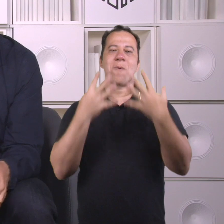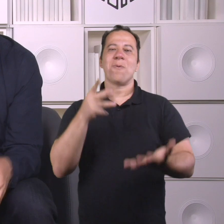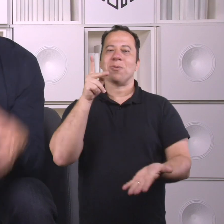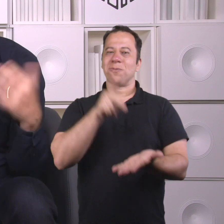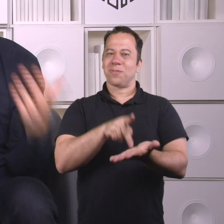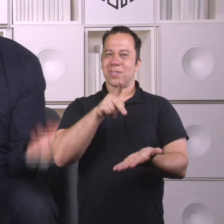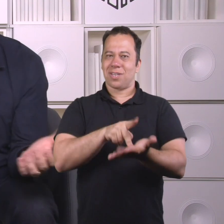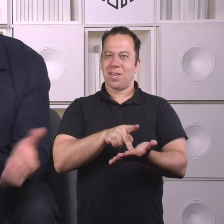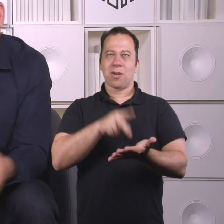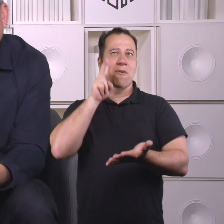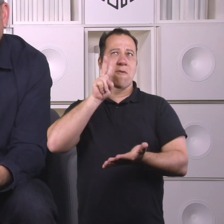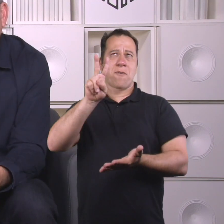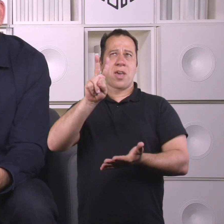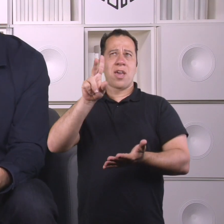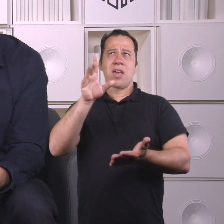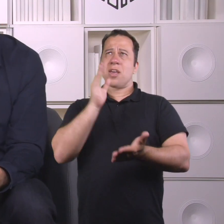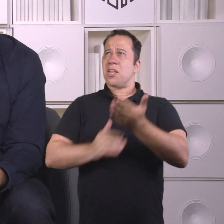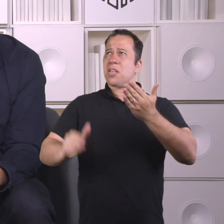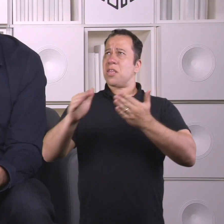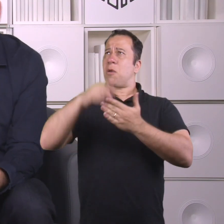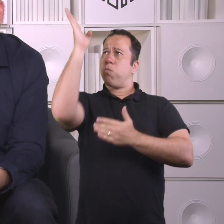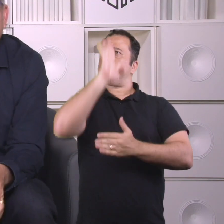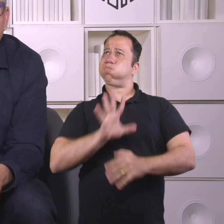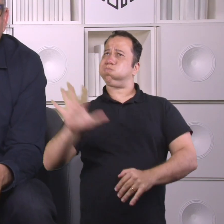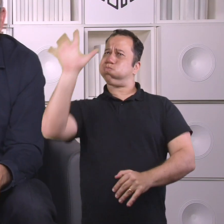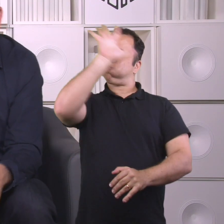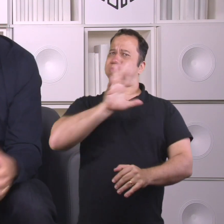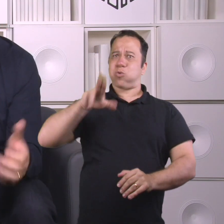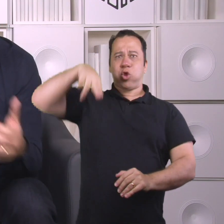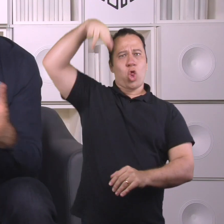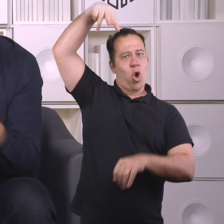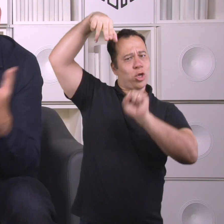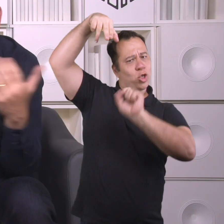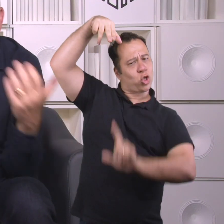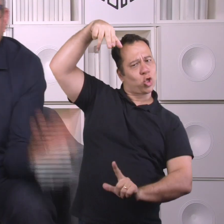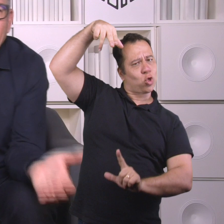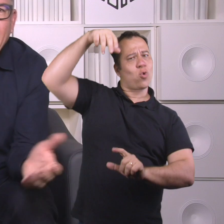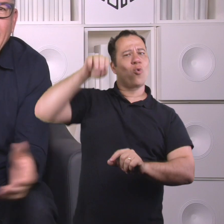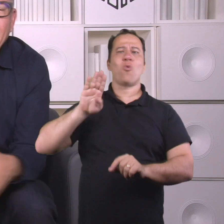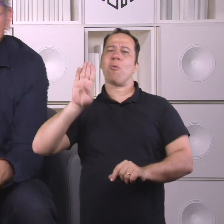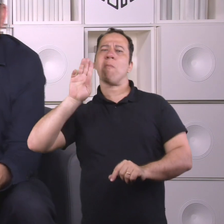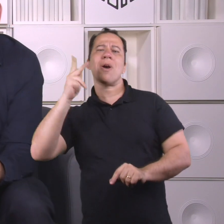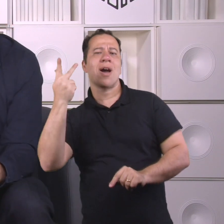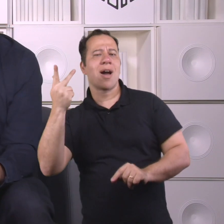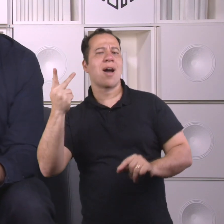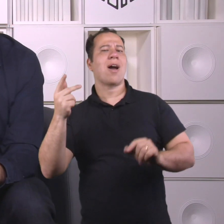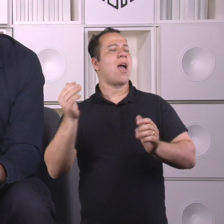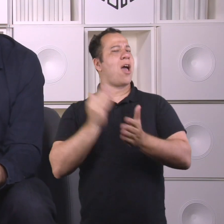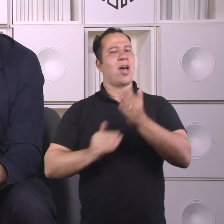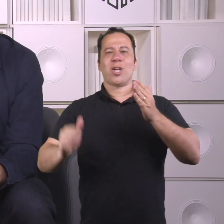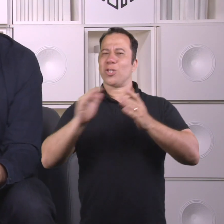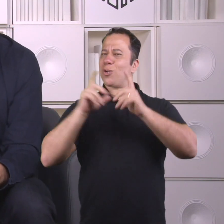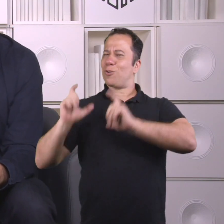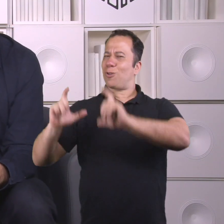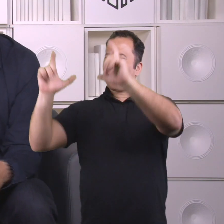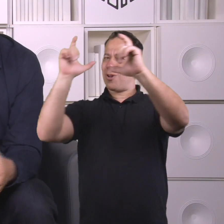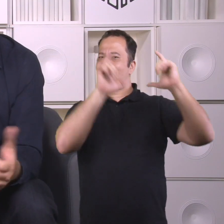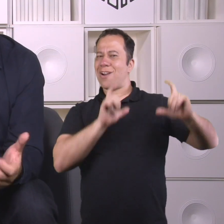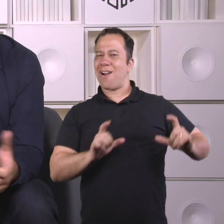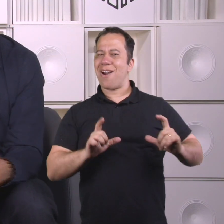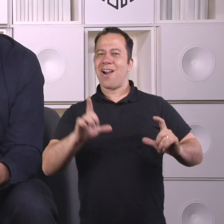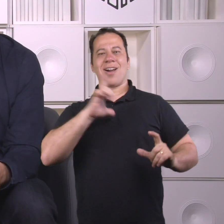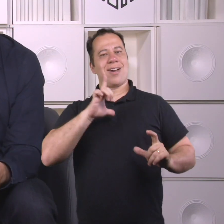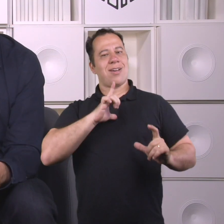isso, que lá no norte, no Macapá, no sul, em Florianópolis, em BH, tem pessoas e a